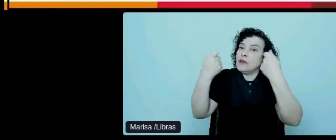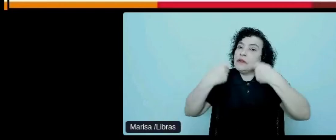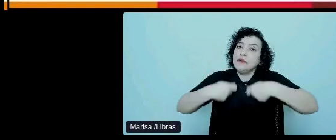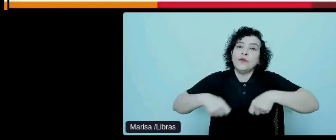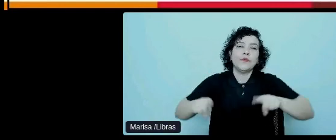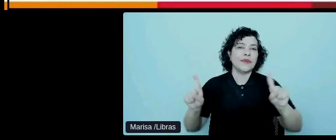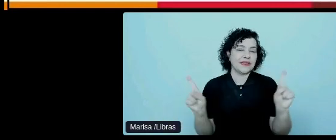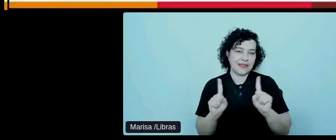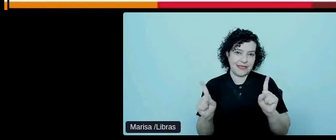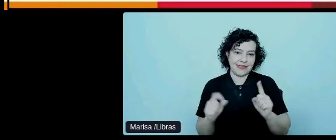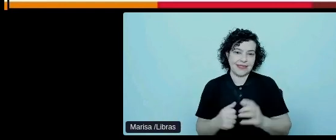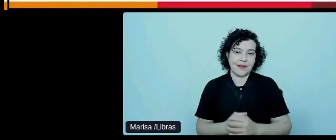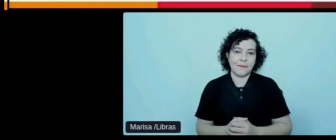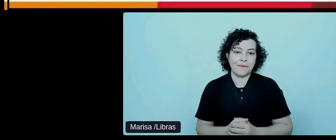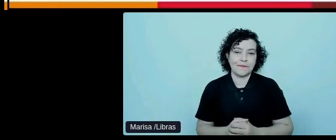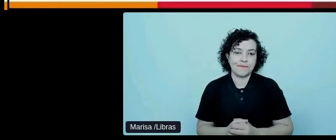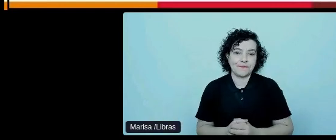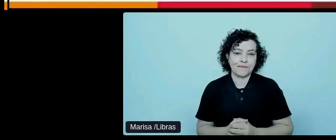Então, o que